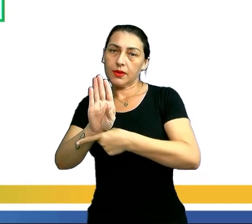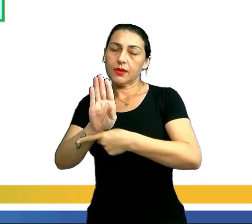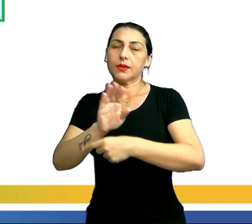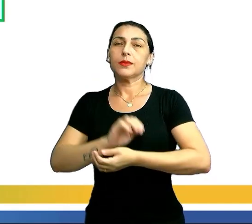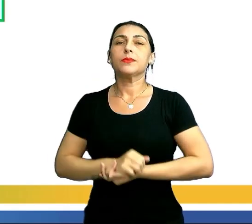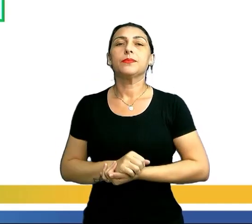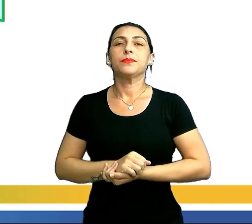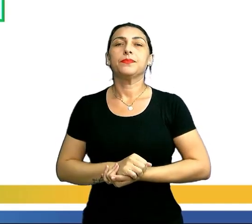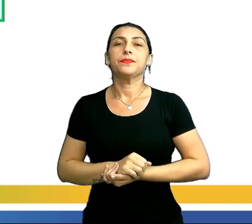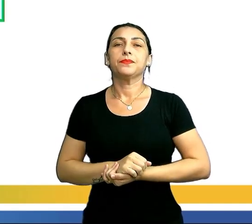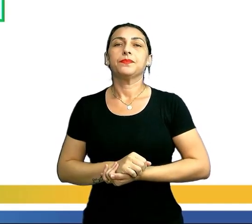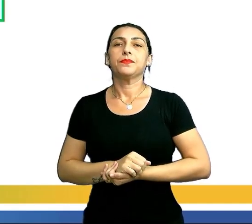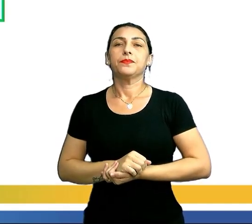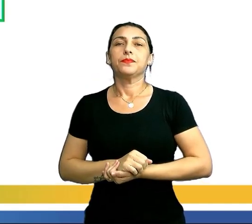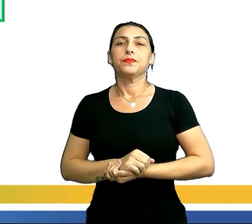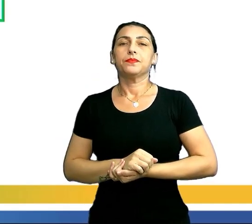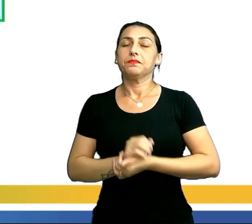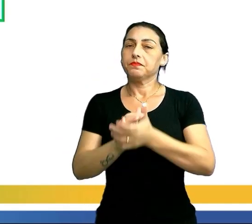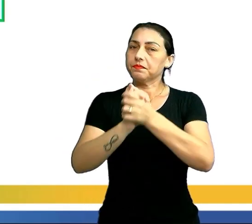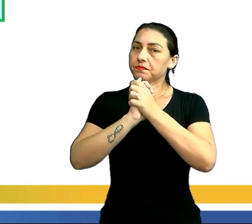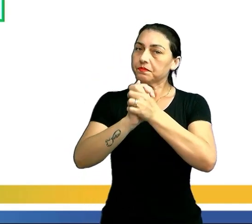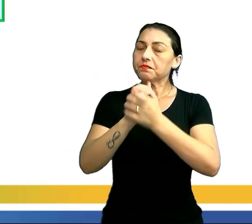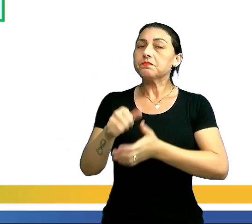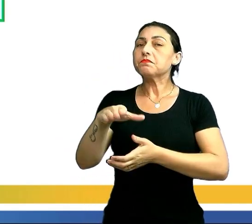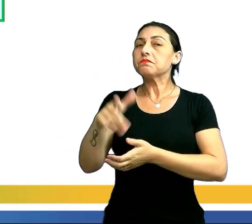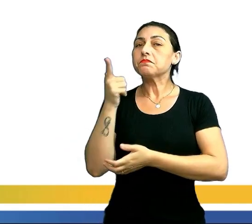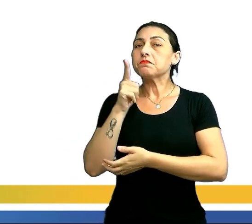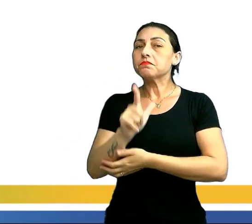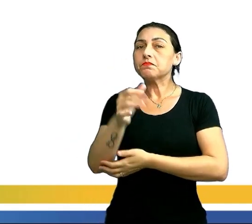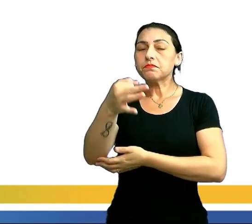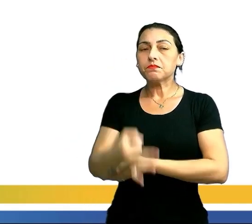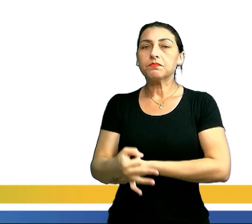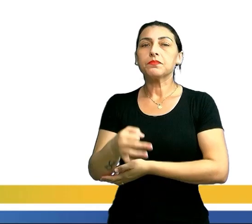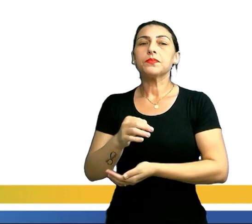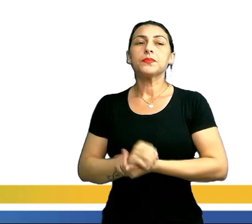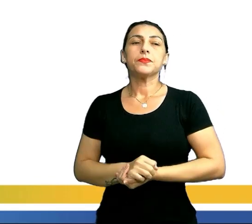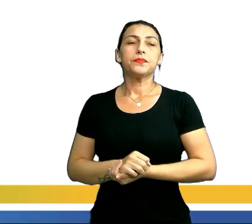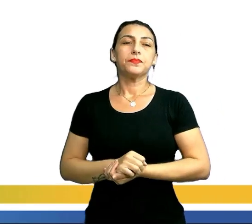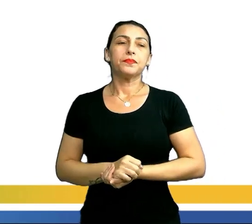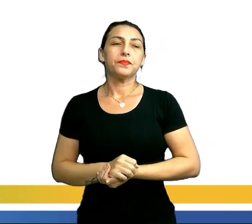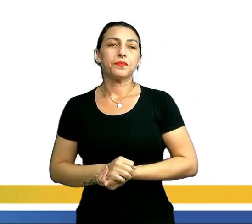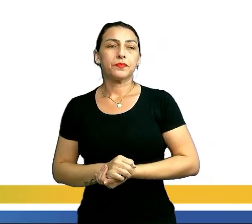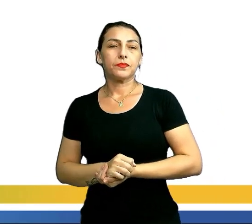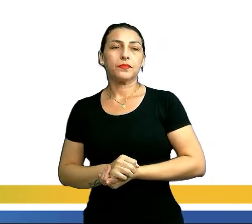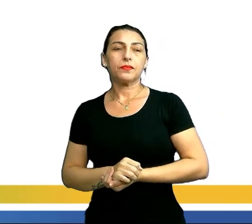a letra B. Ok? Parabéns para quem acertou. Vamos adiante.